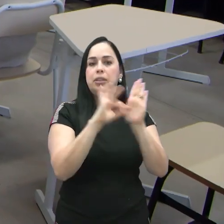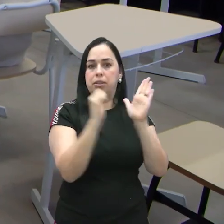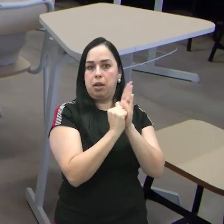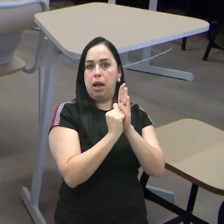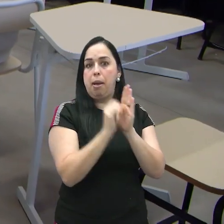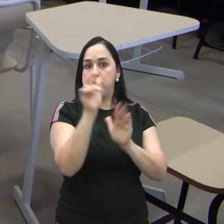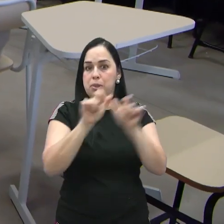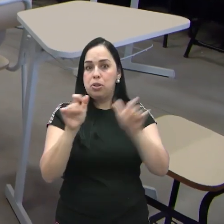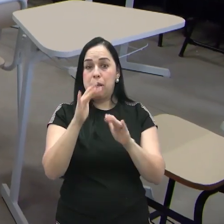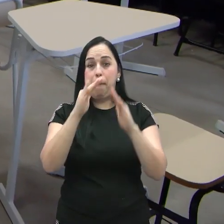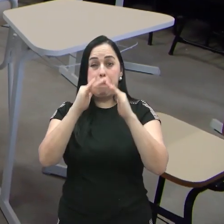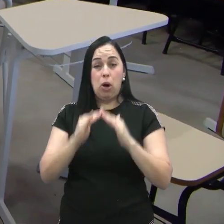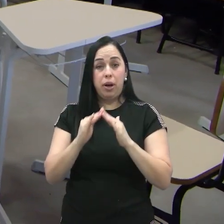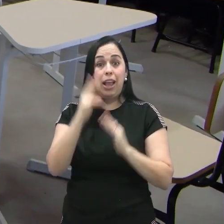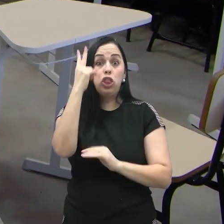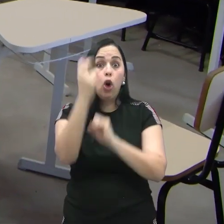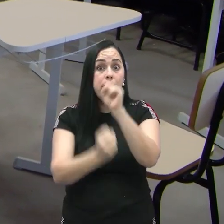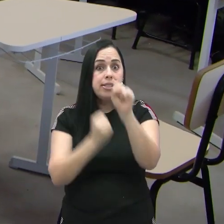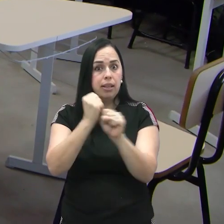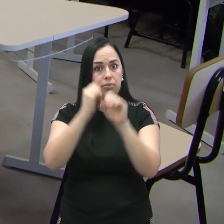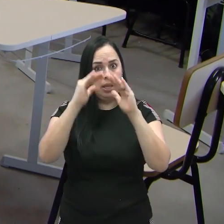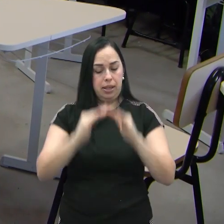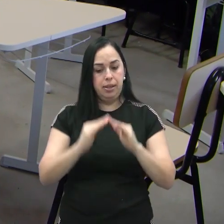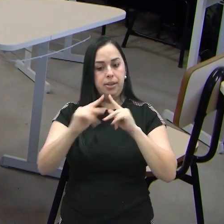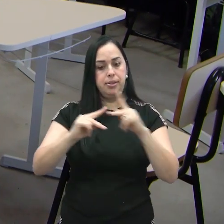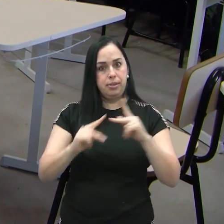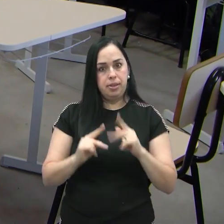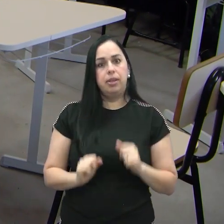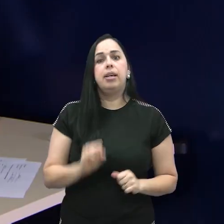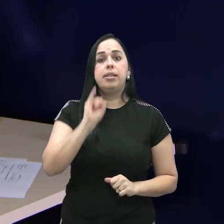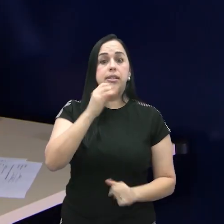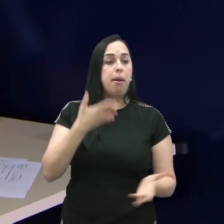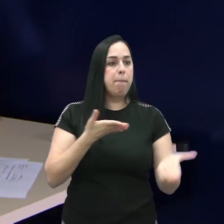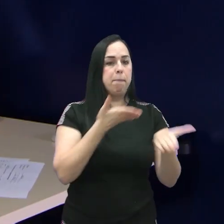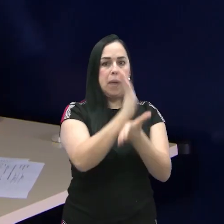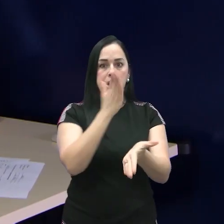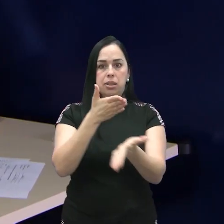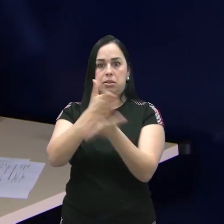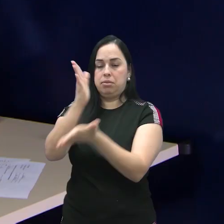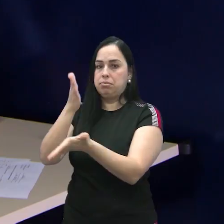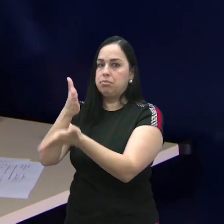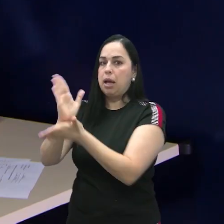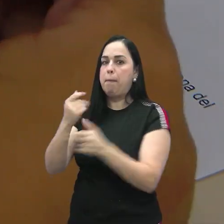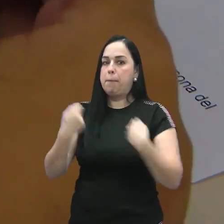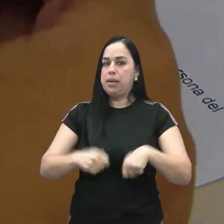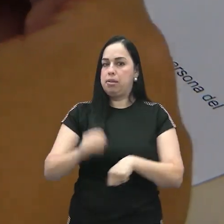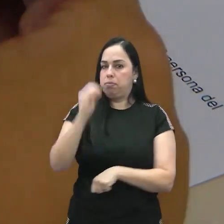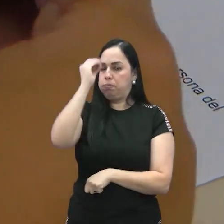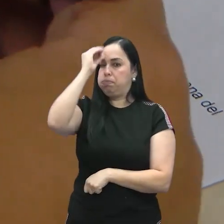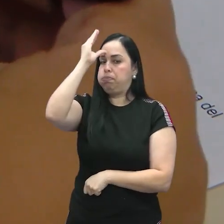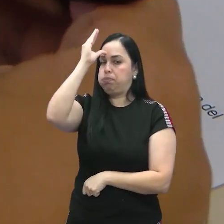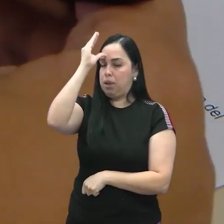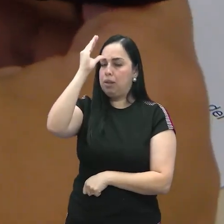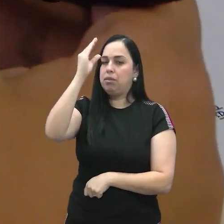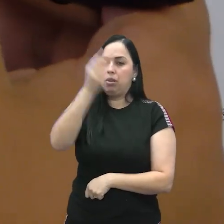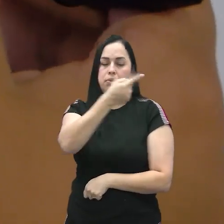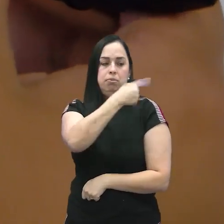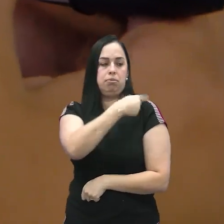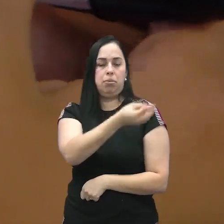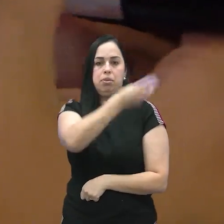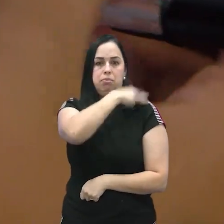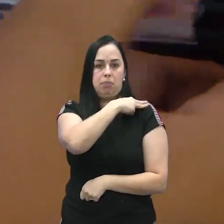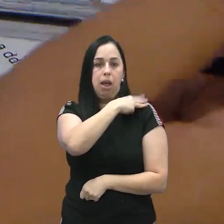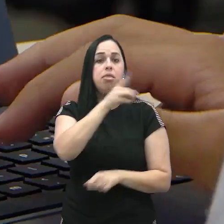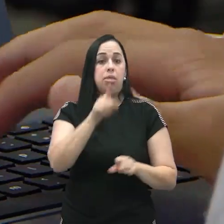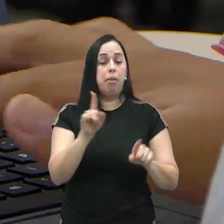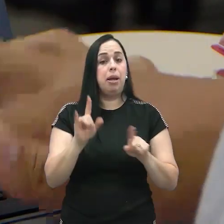candidatos que moram em São José dos Campos há pelo menos 2 anos. A aprovação do vestibulinho exige conhecimentos de nível de